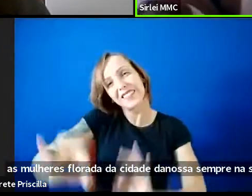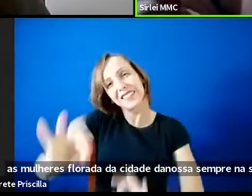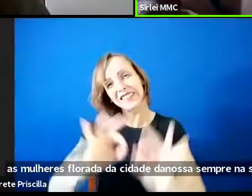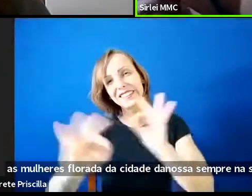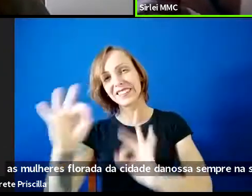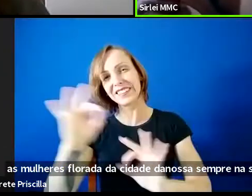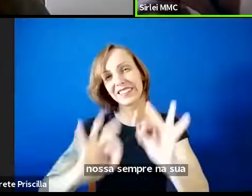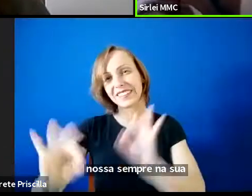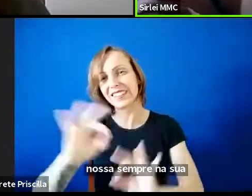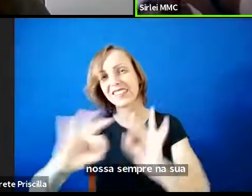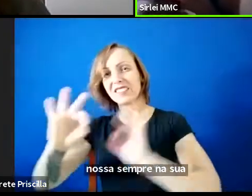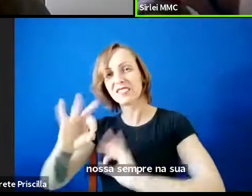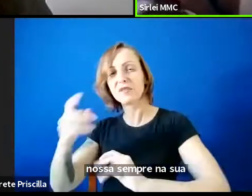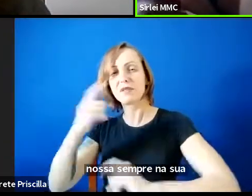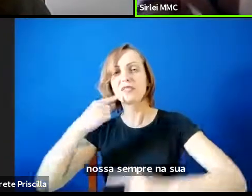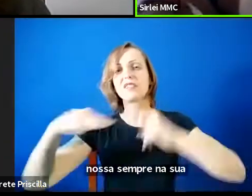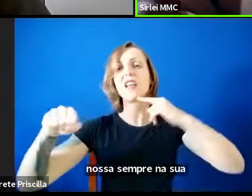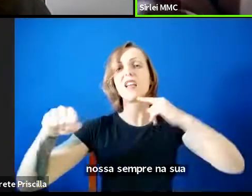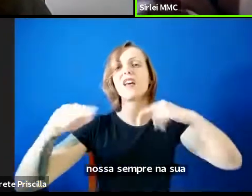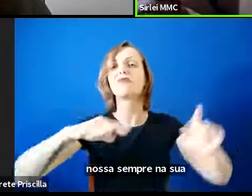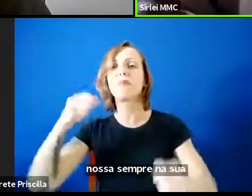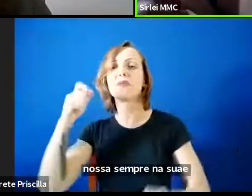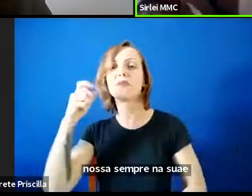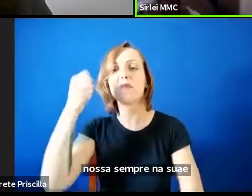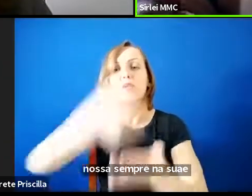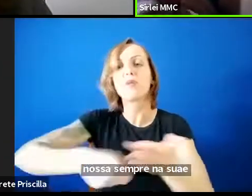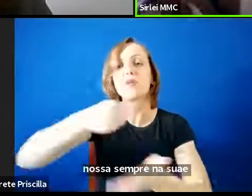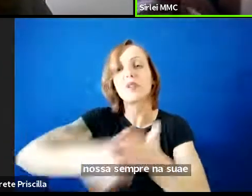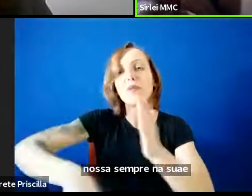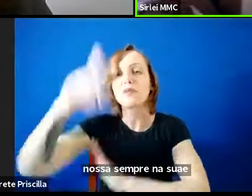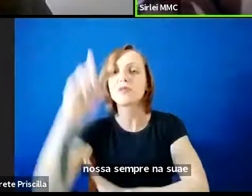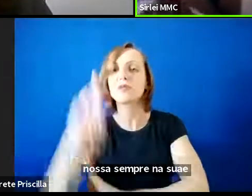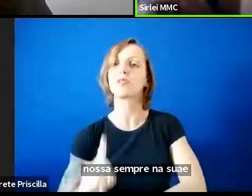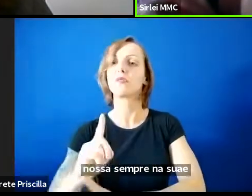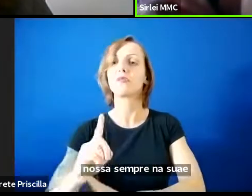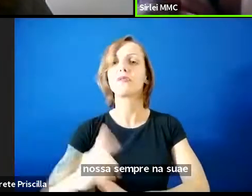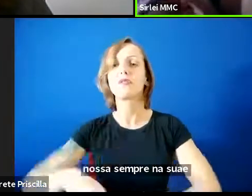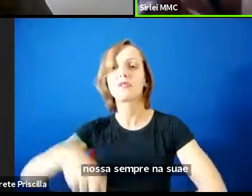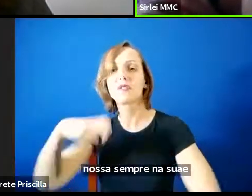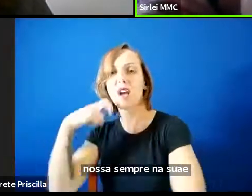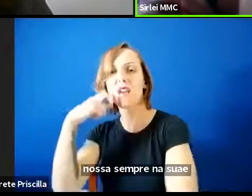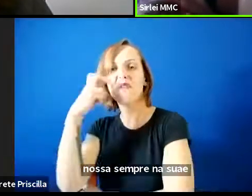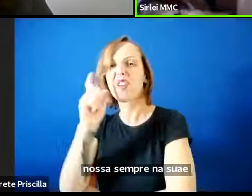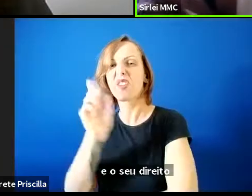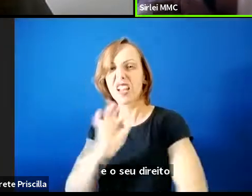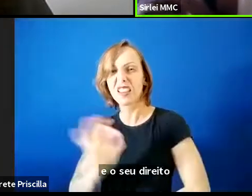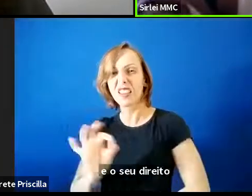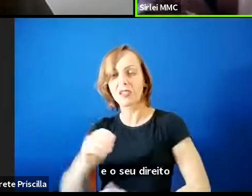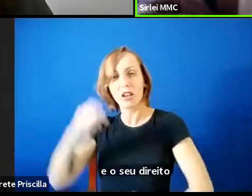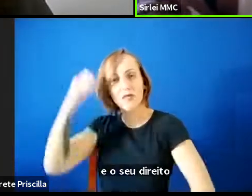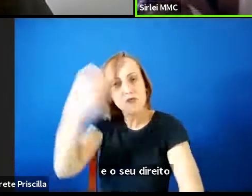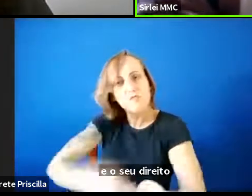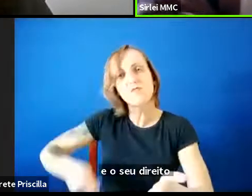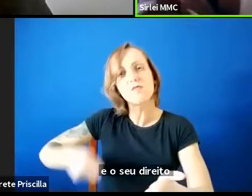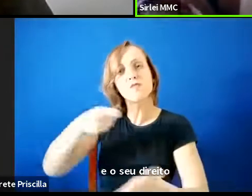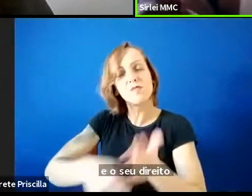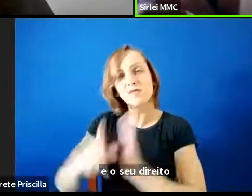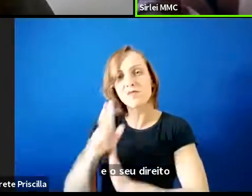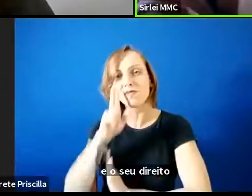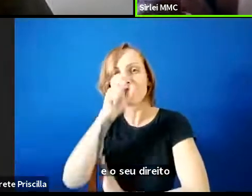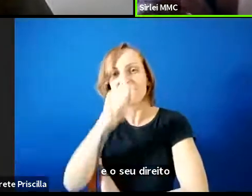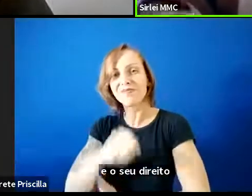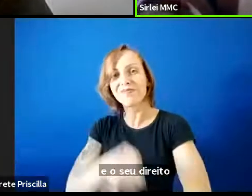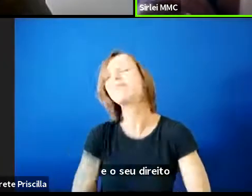seus direitos. Perde a vergonha, lutar com garra e decisão. Entrei na luta,